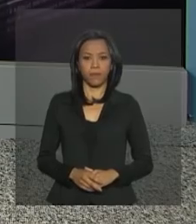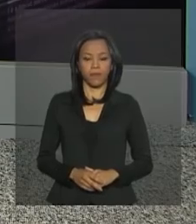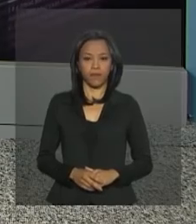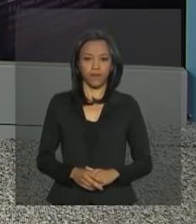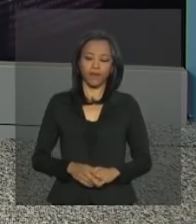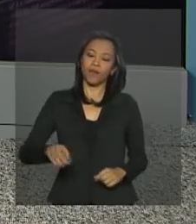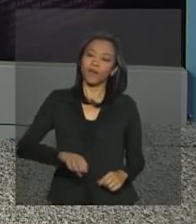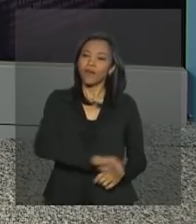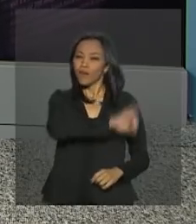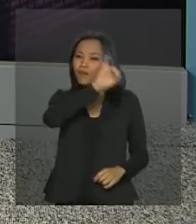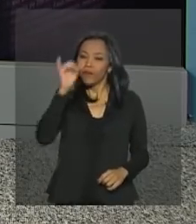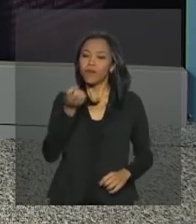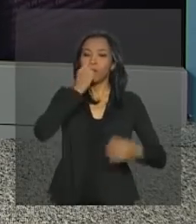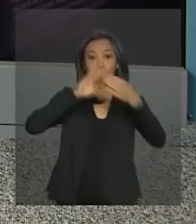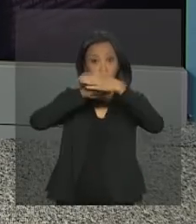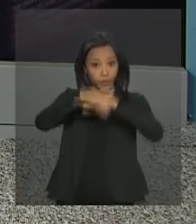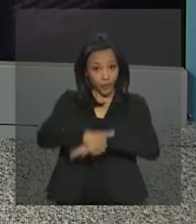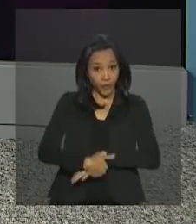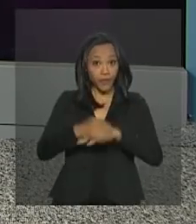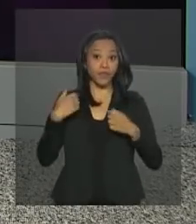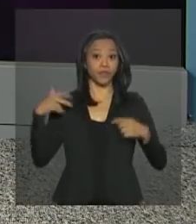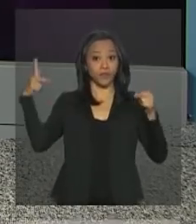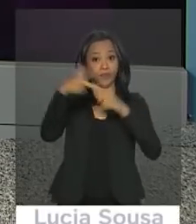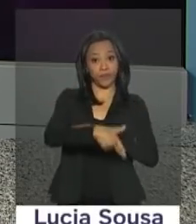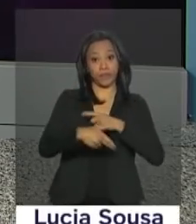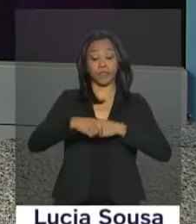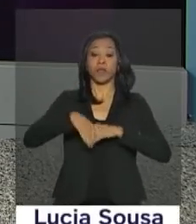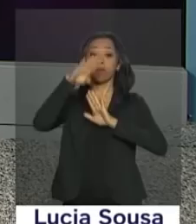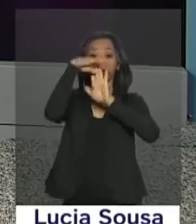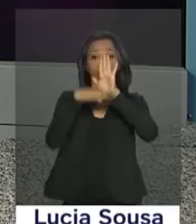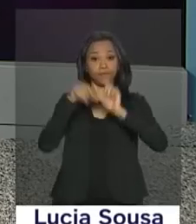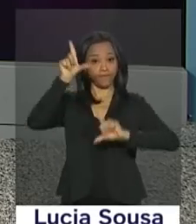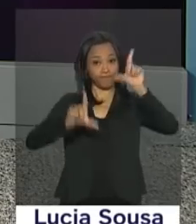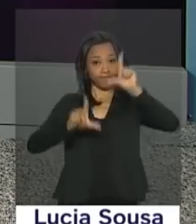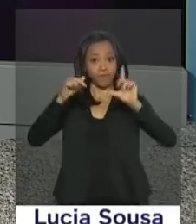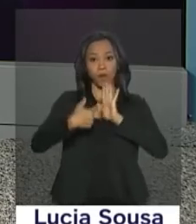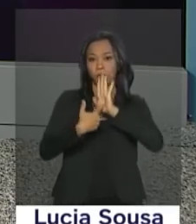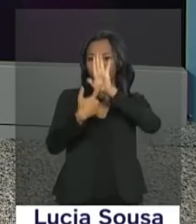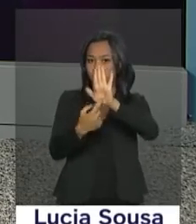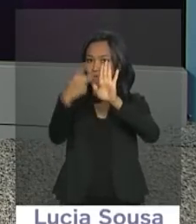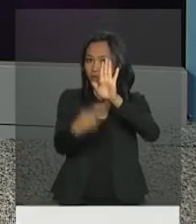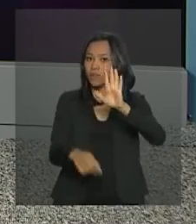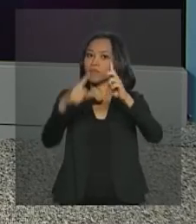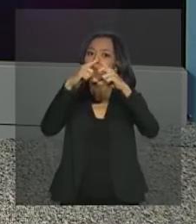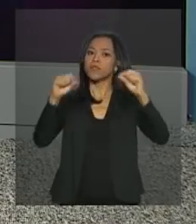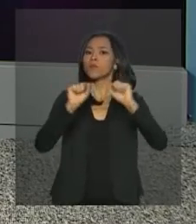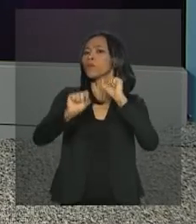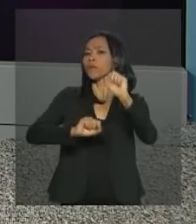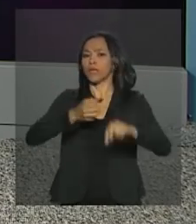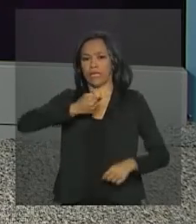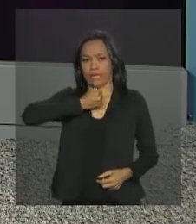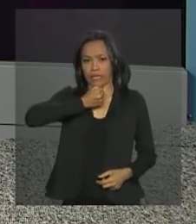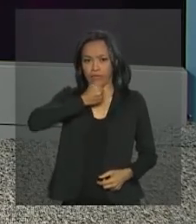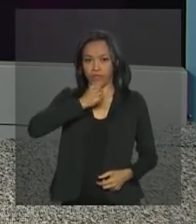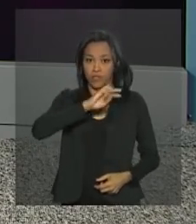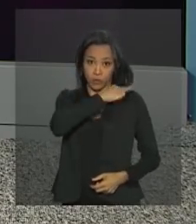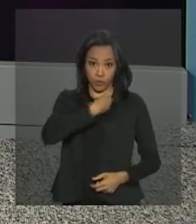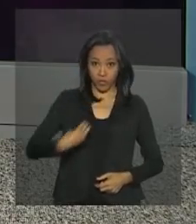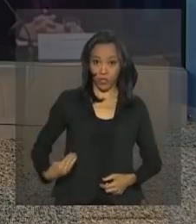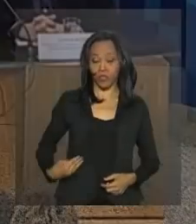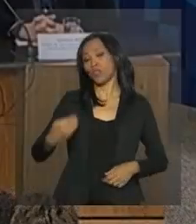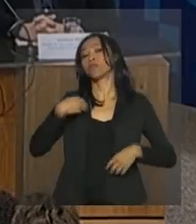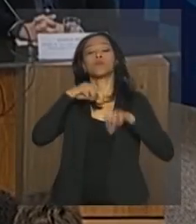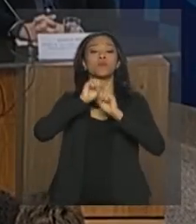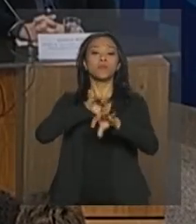olá boa noite interrompemos a nossa programação para transmitir ao vivo de brasília entrevista coletiva do ministro da educação o